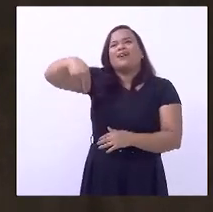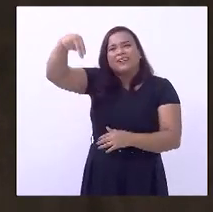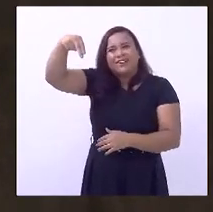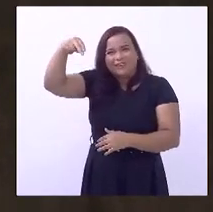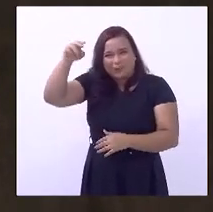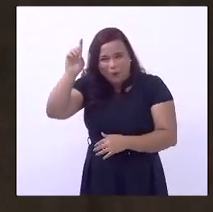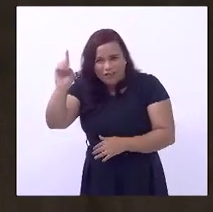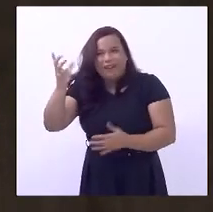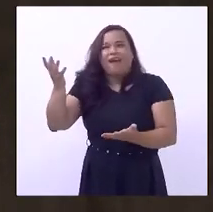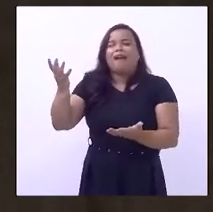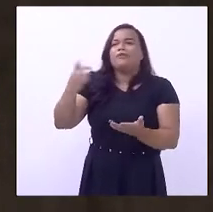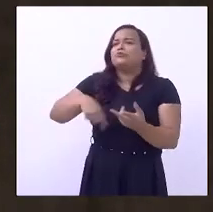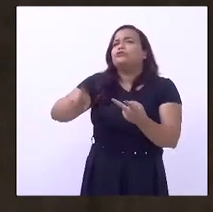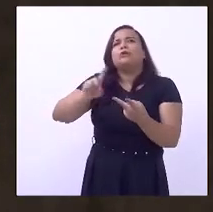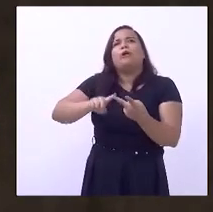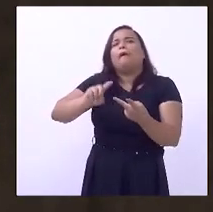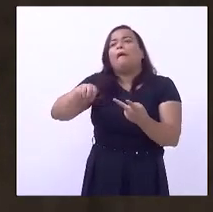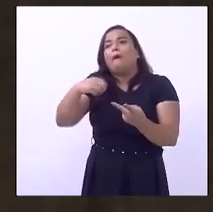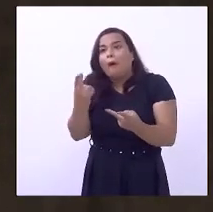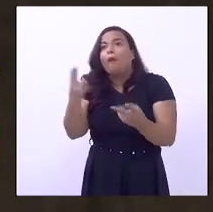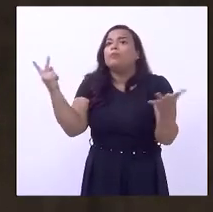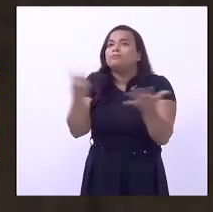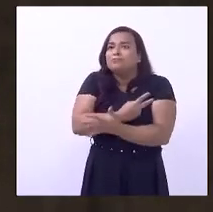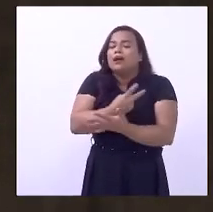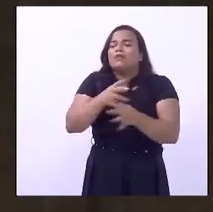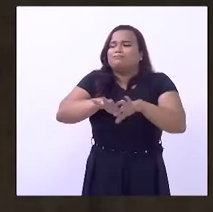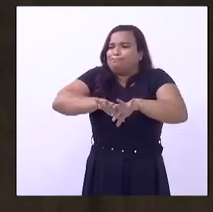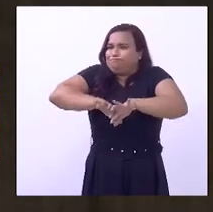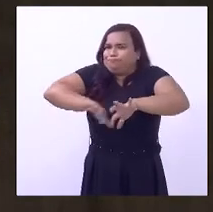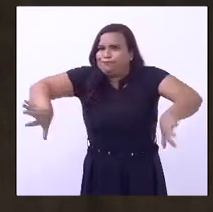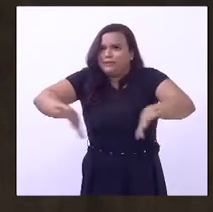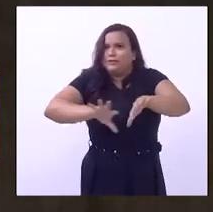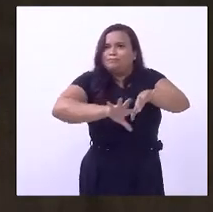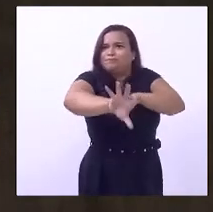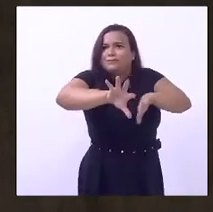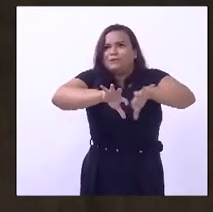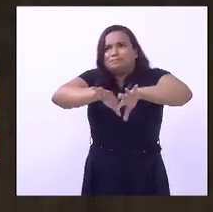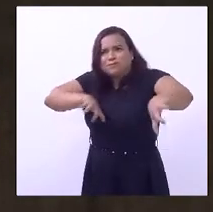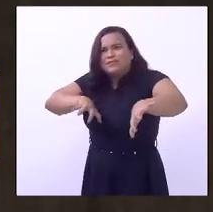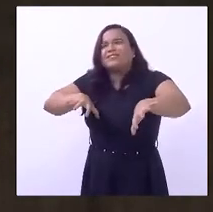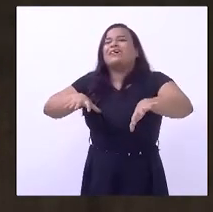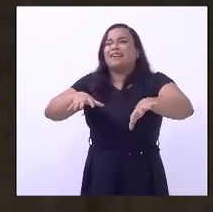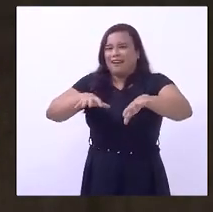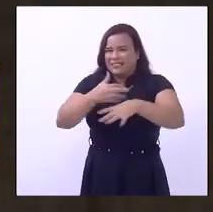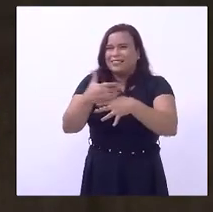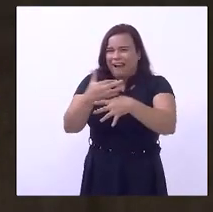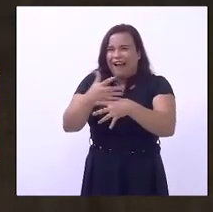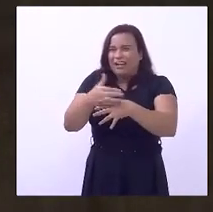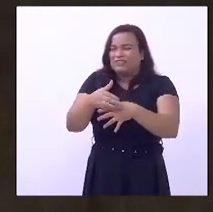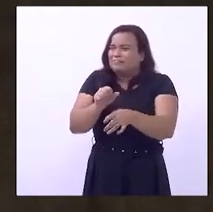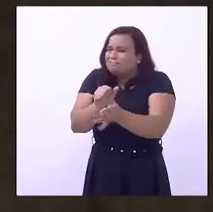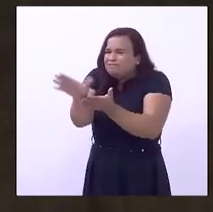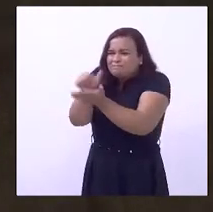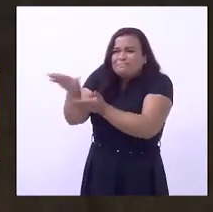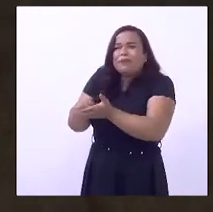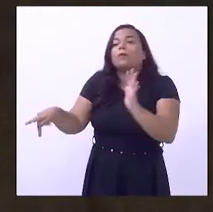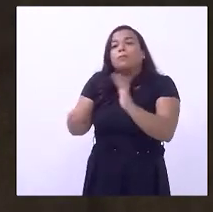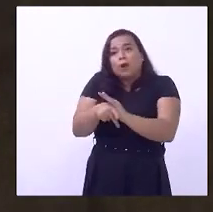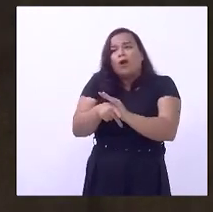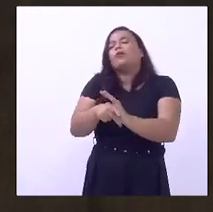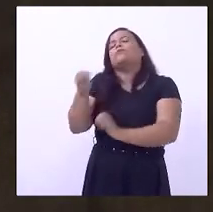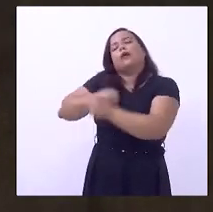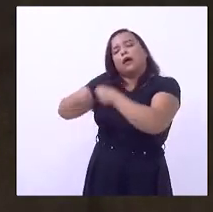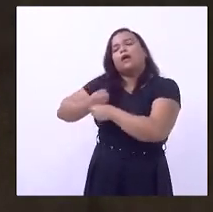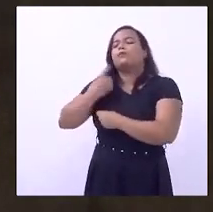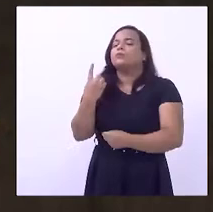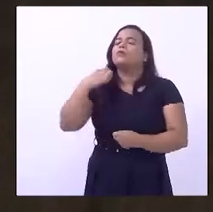que foram sujeitos ao êxodo rural na década de 80 e 90. Obviamente que o cidadão que está à margem